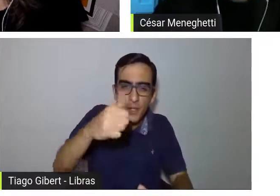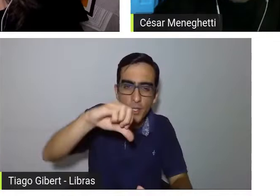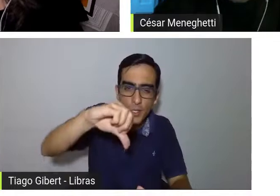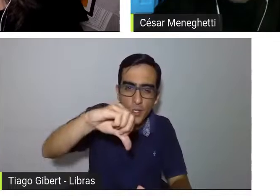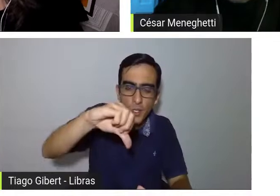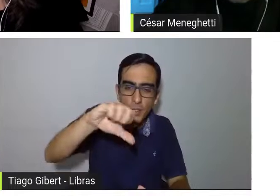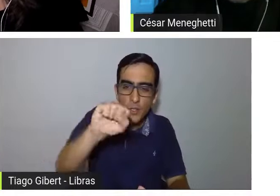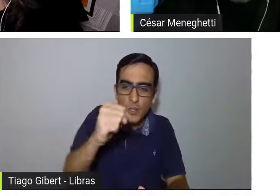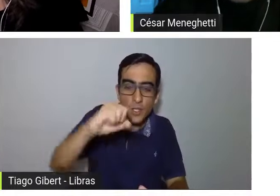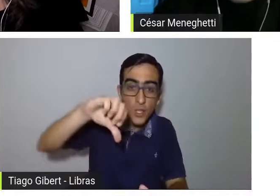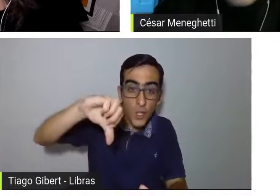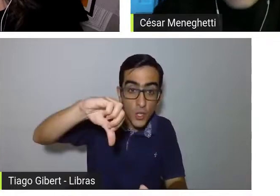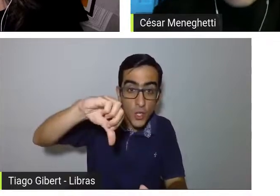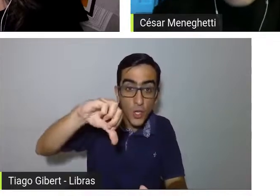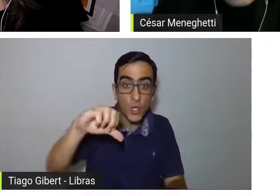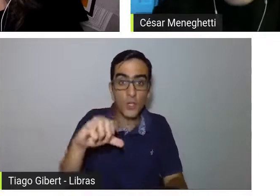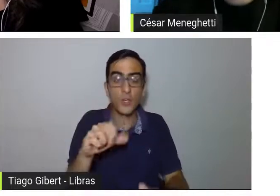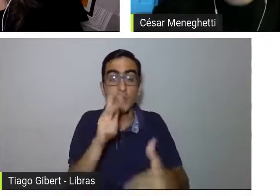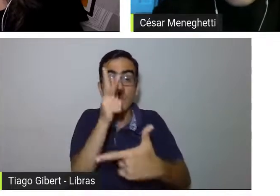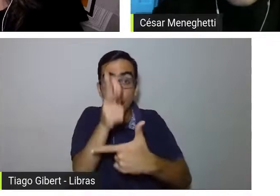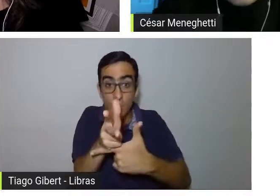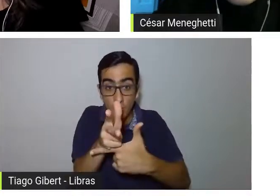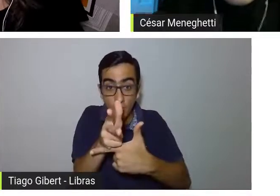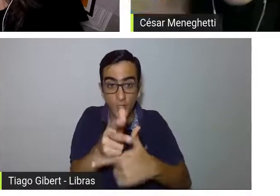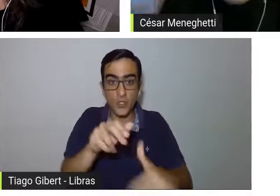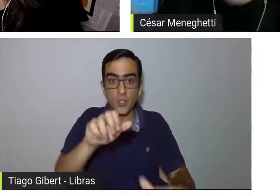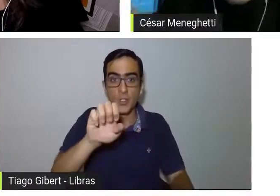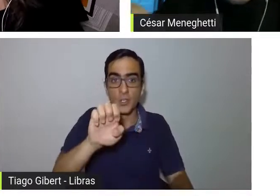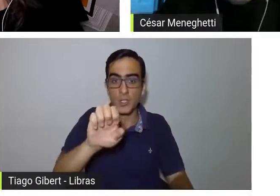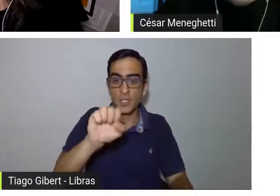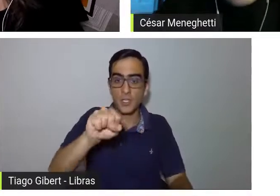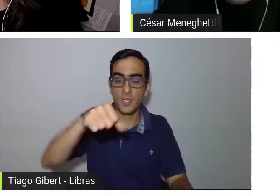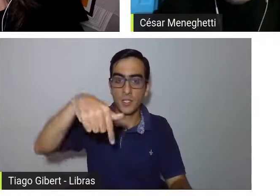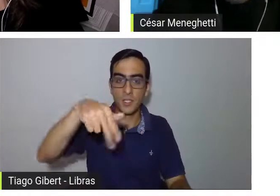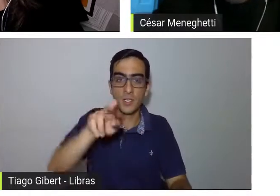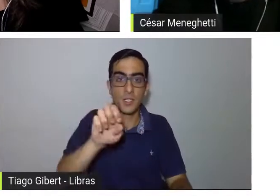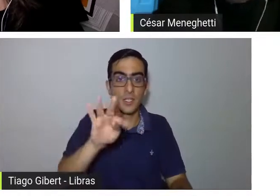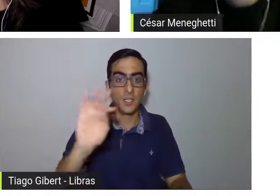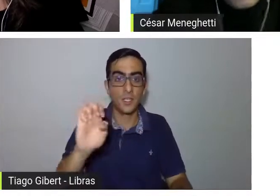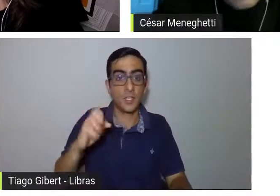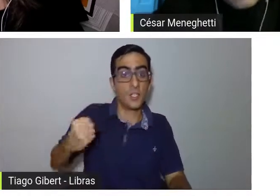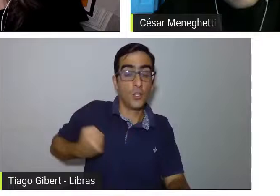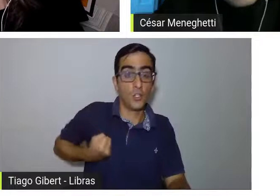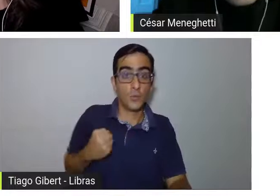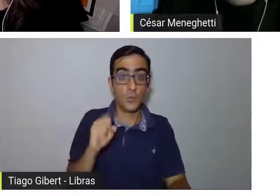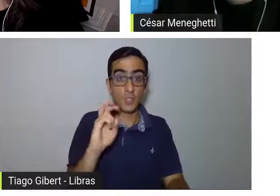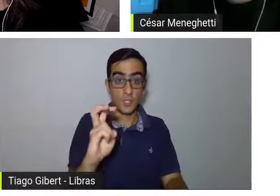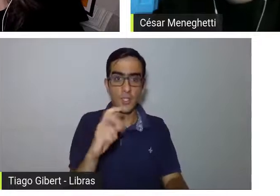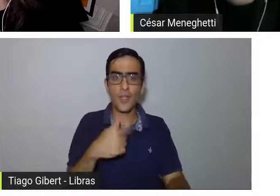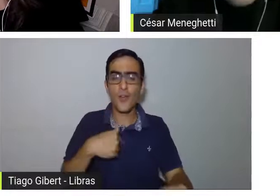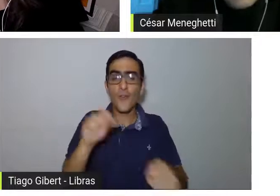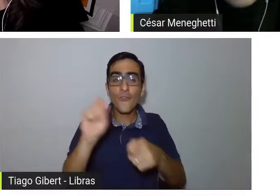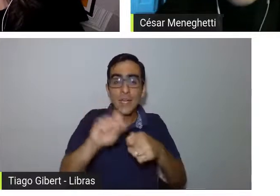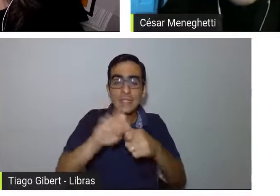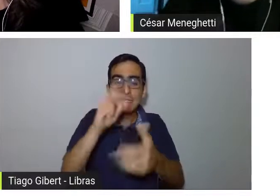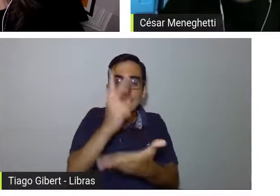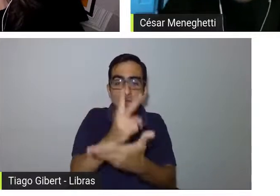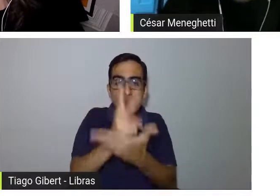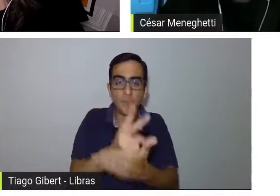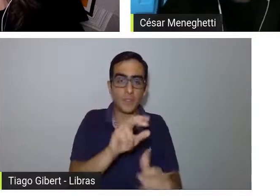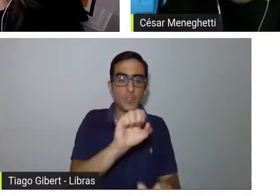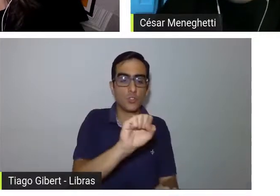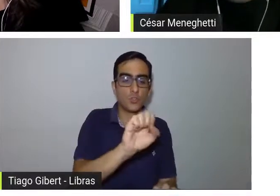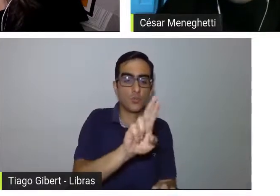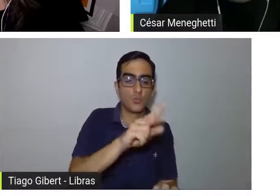1989, que se chama Video Sketch número 5, que eu tinha feito vários Super 8s quando eu estava na FAP.